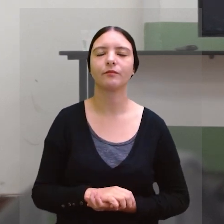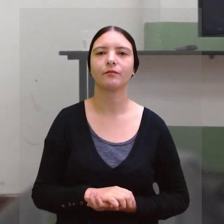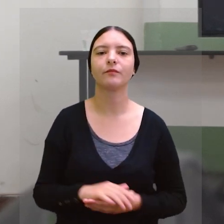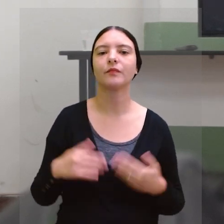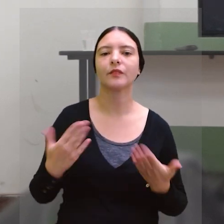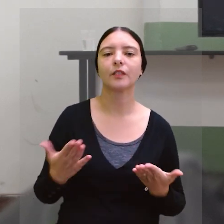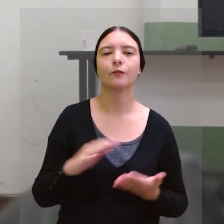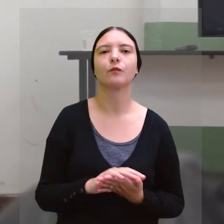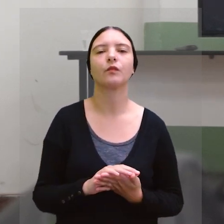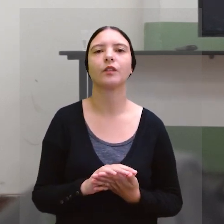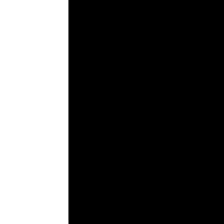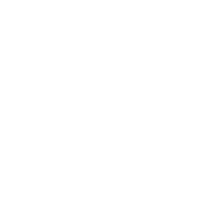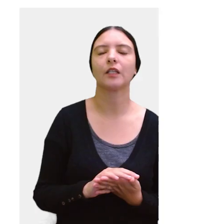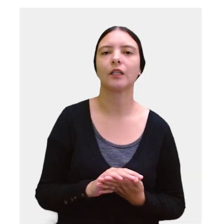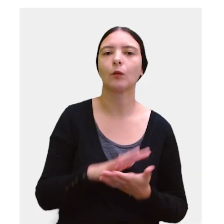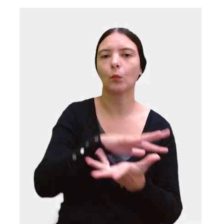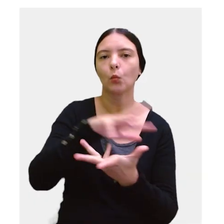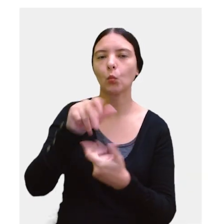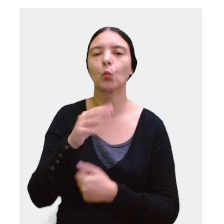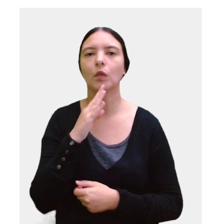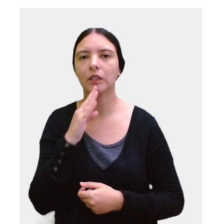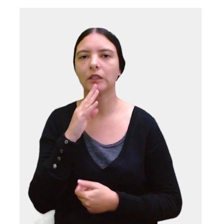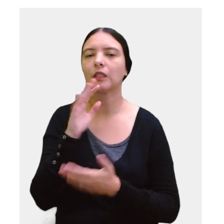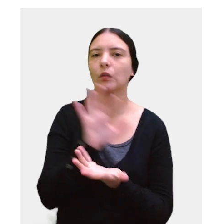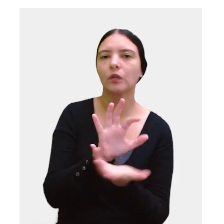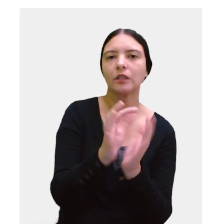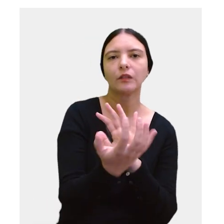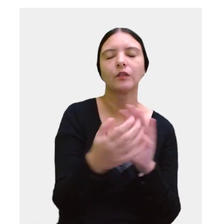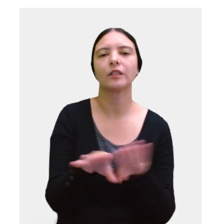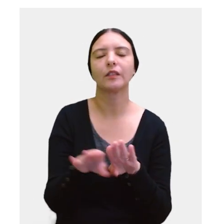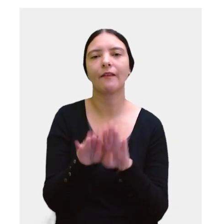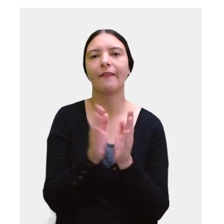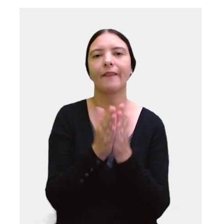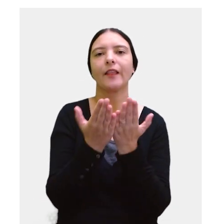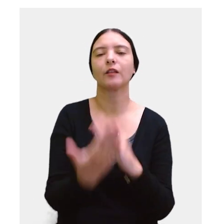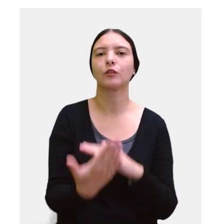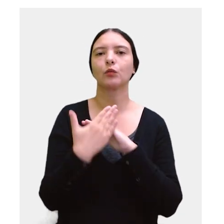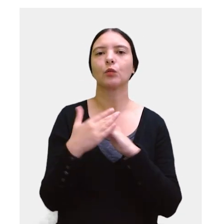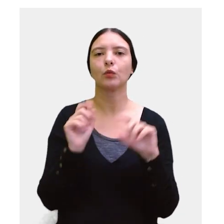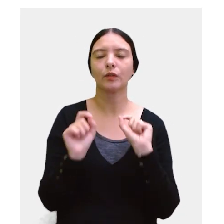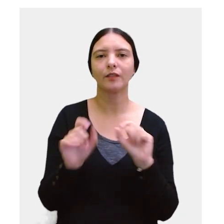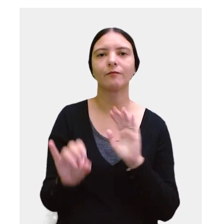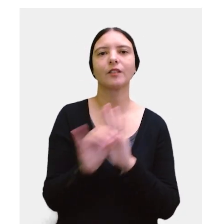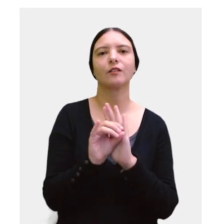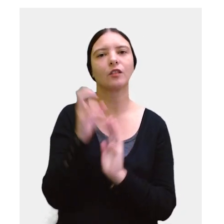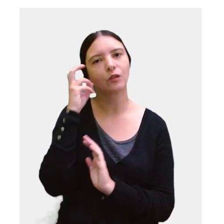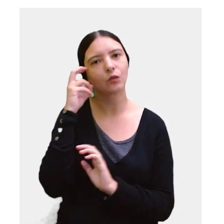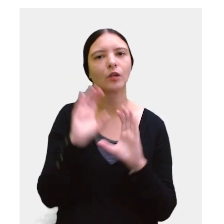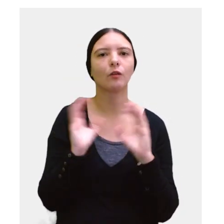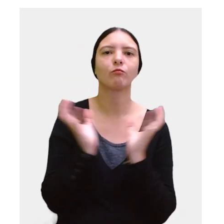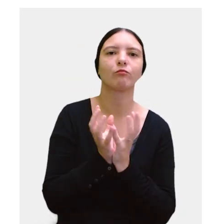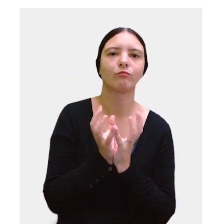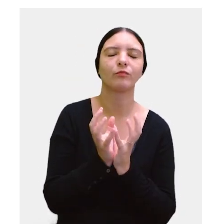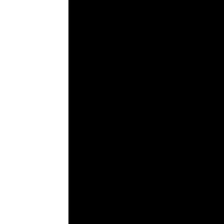Então, conhecendo e transformando o mundo, o estudo da literatura é decisivo porque ajuda na construção de identidades culturais